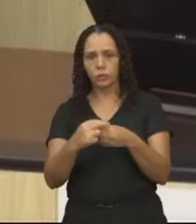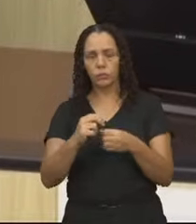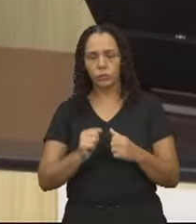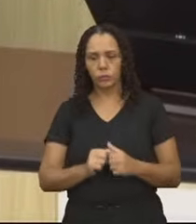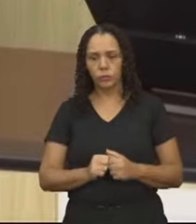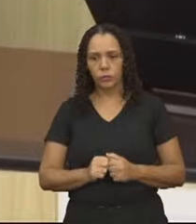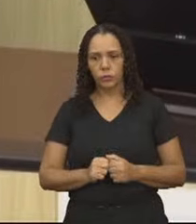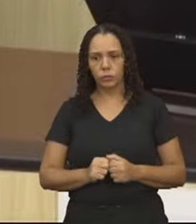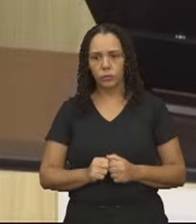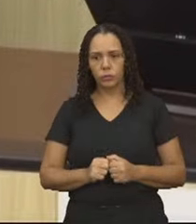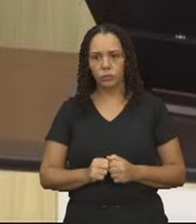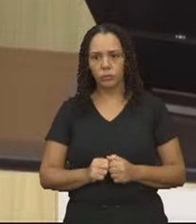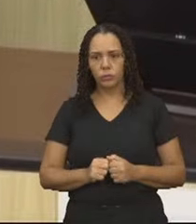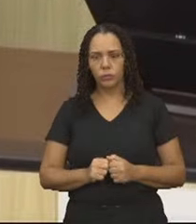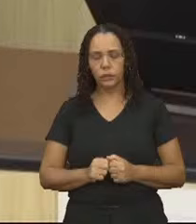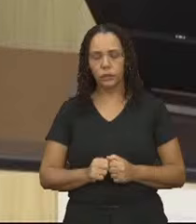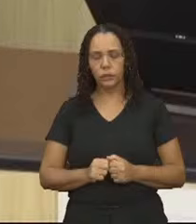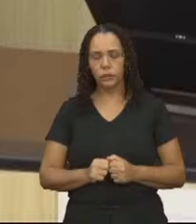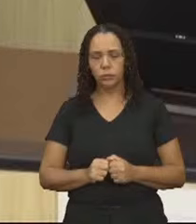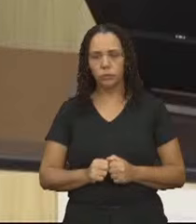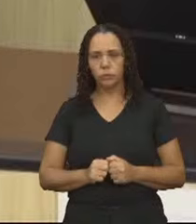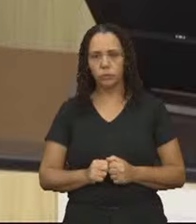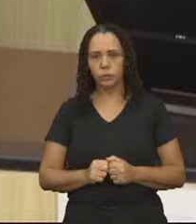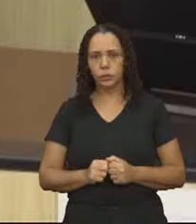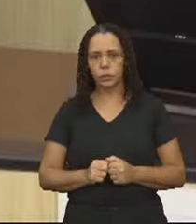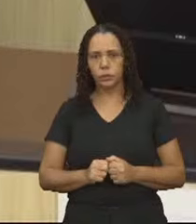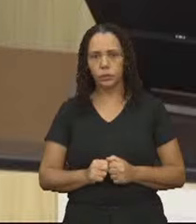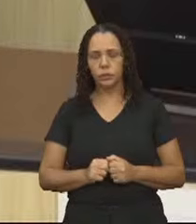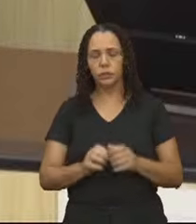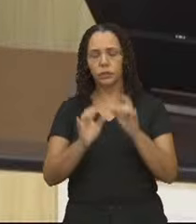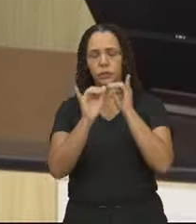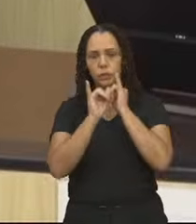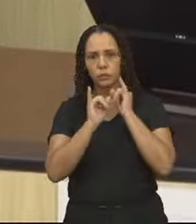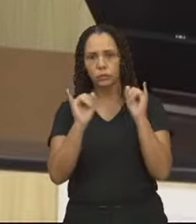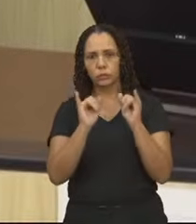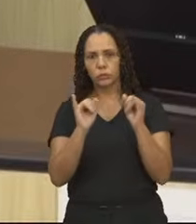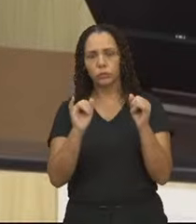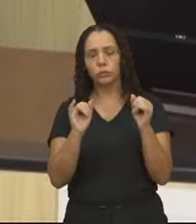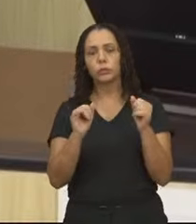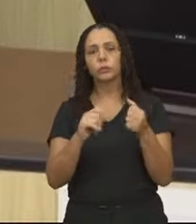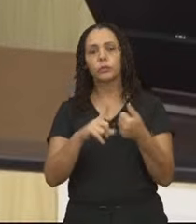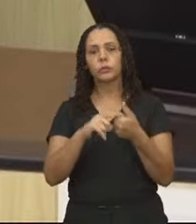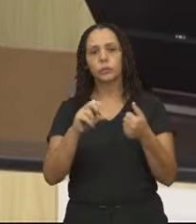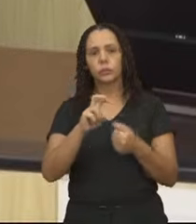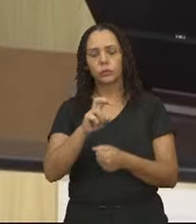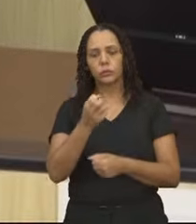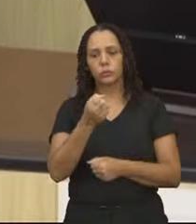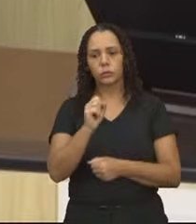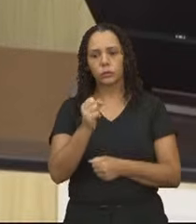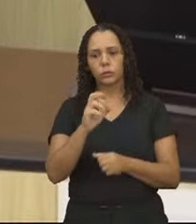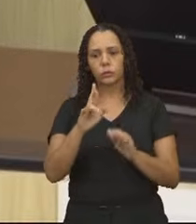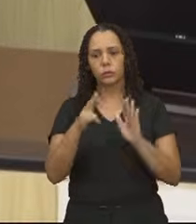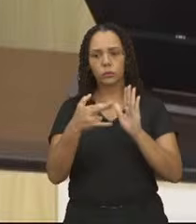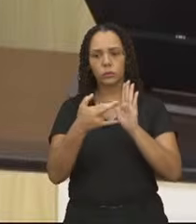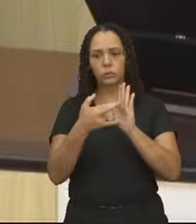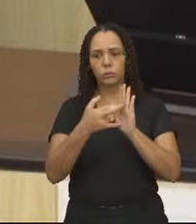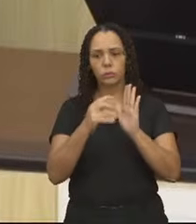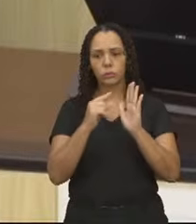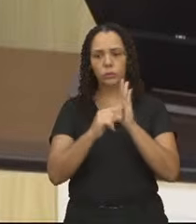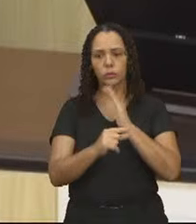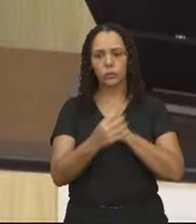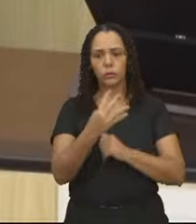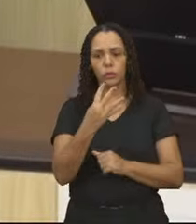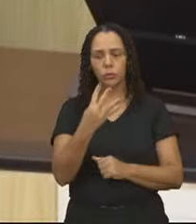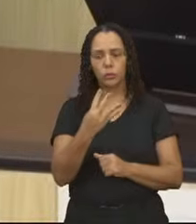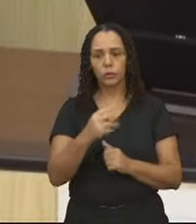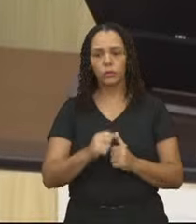Univap. Informo que nos termos do parágrafo 4º do artigo 58 do Regimento, os partidos